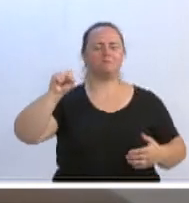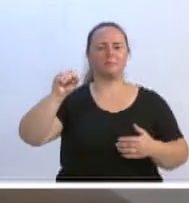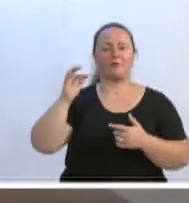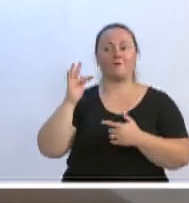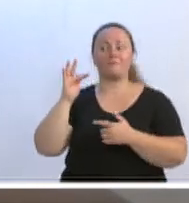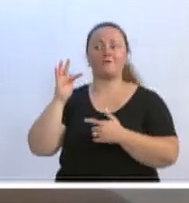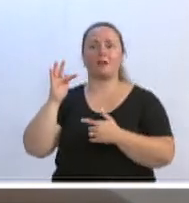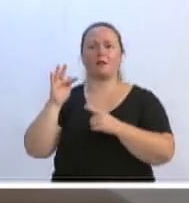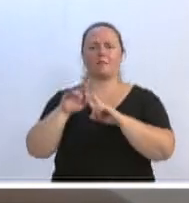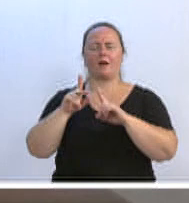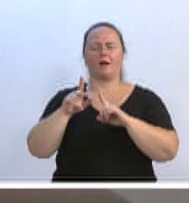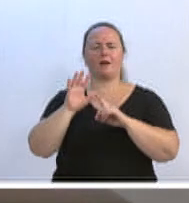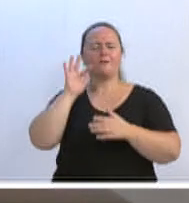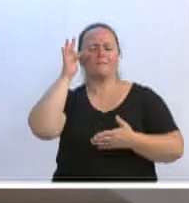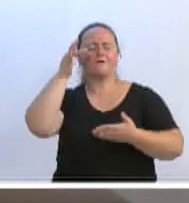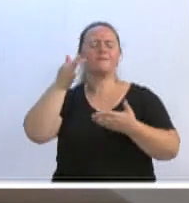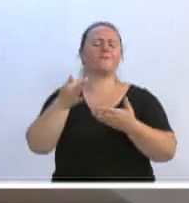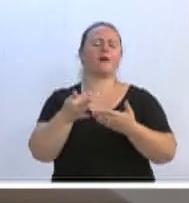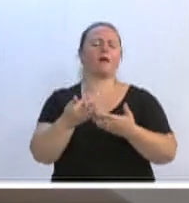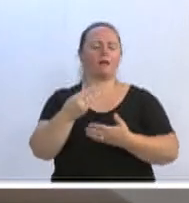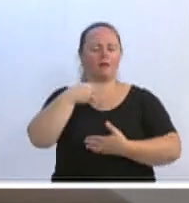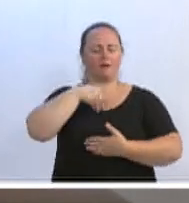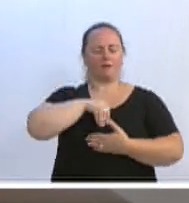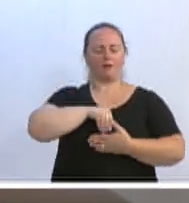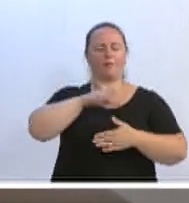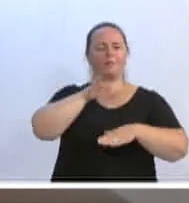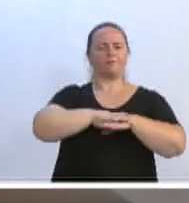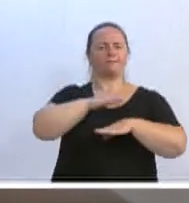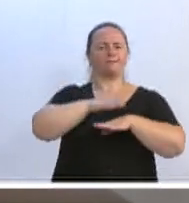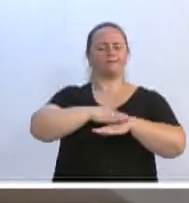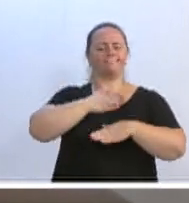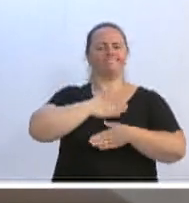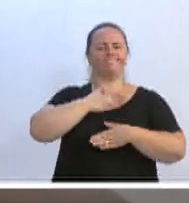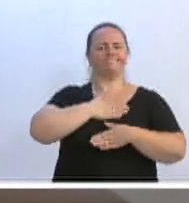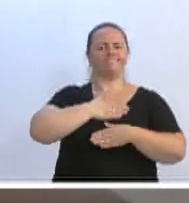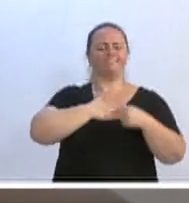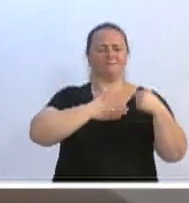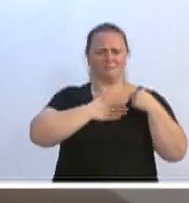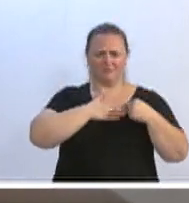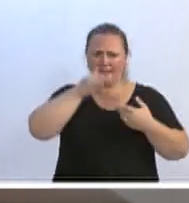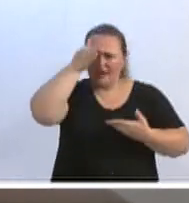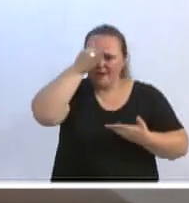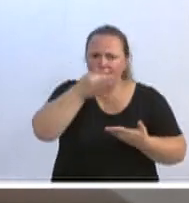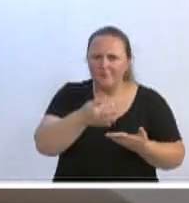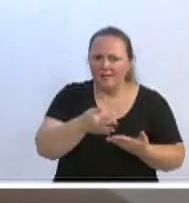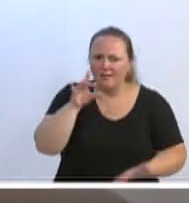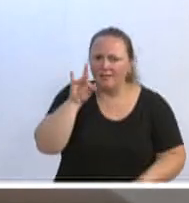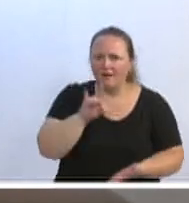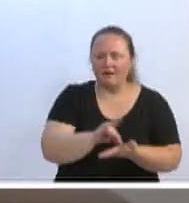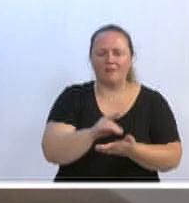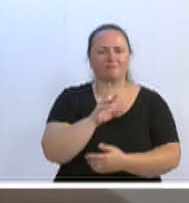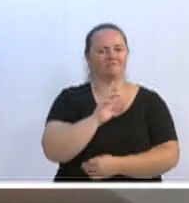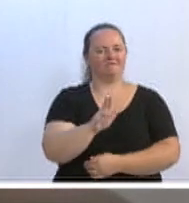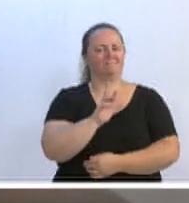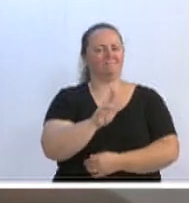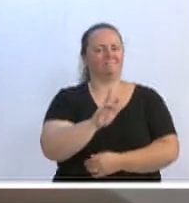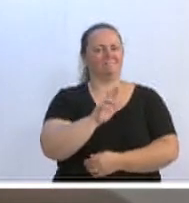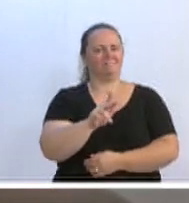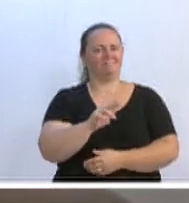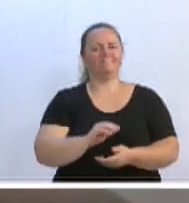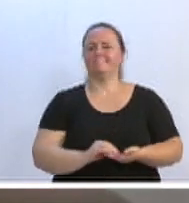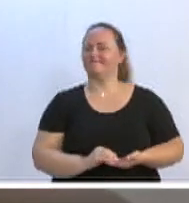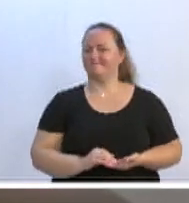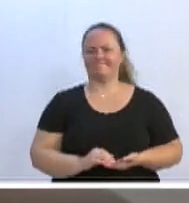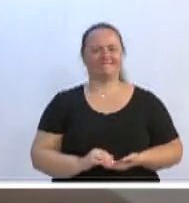é uma fé interior, que emerge do homem. E nós sabemos que esta não é a fé verdadeira. A fé é um